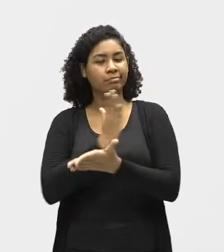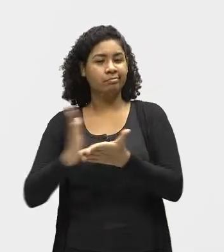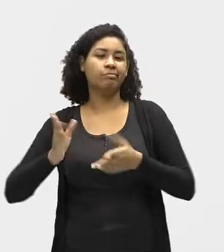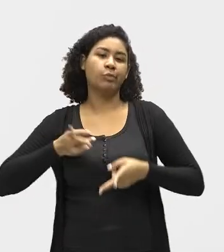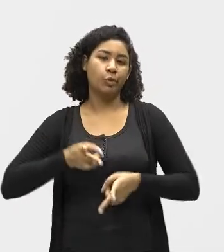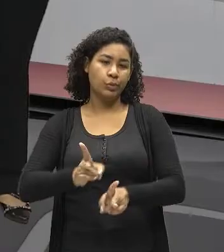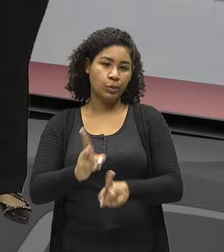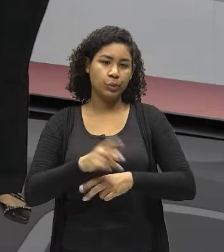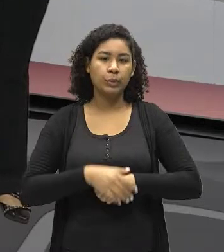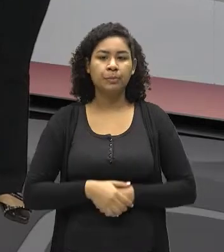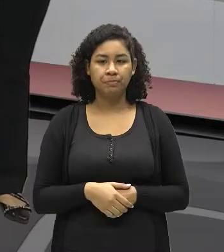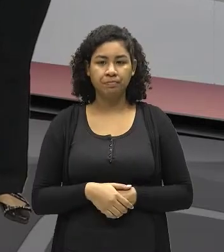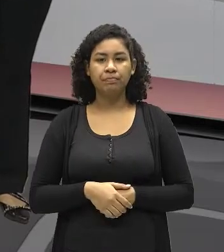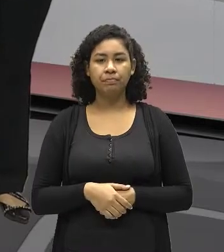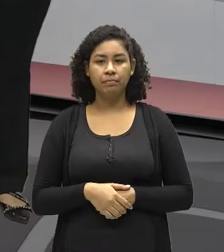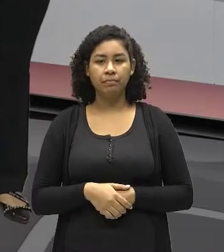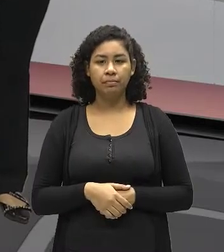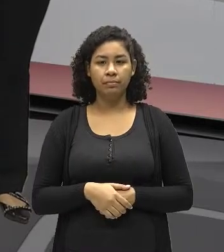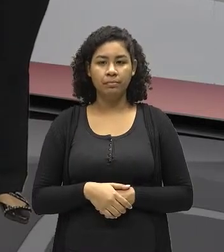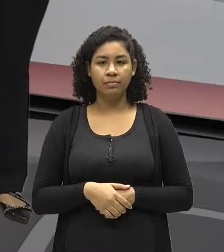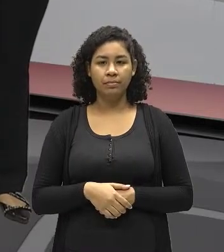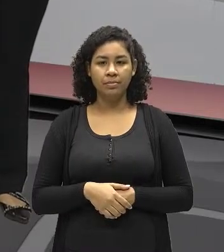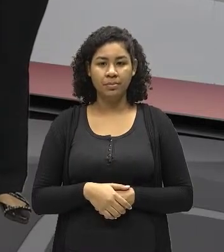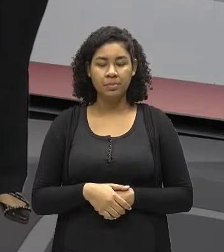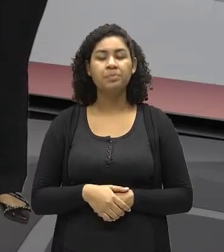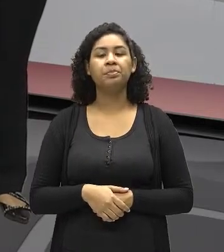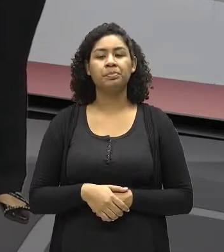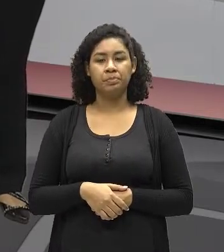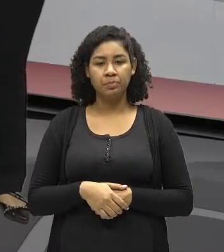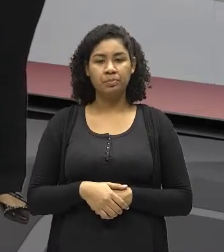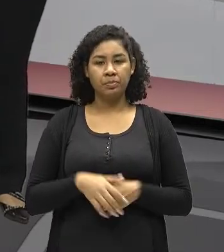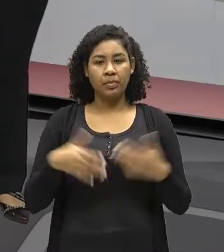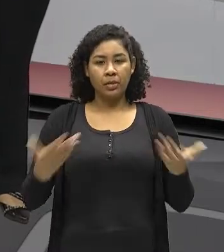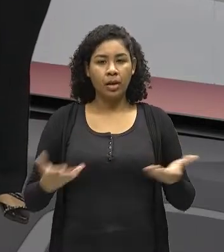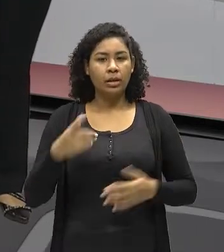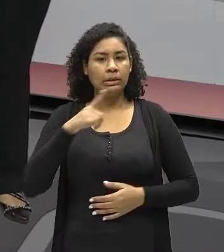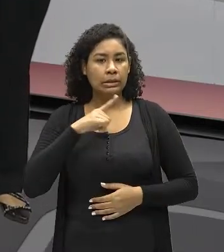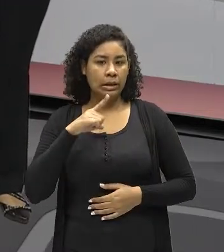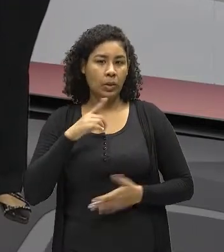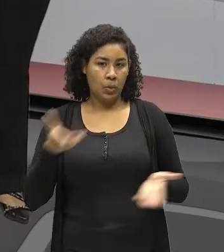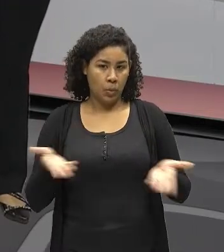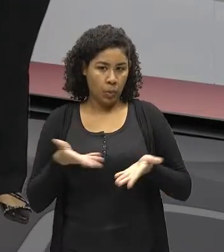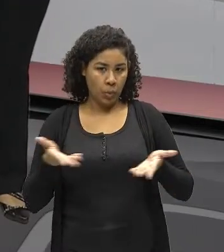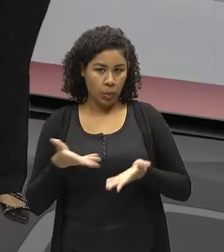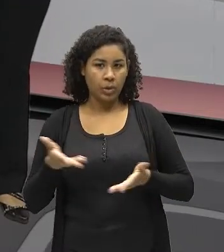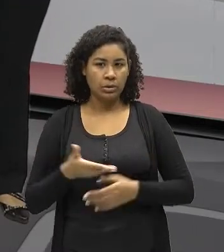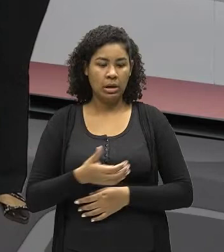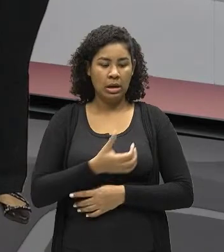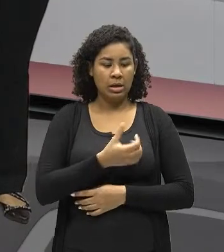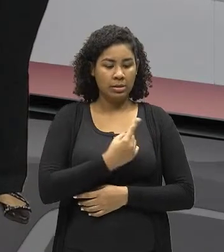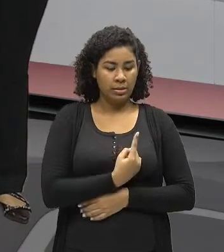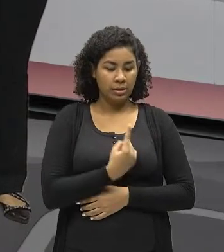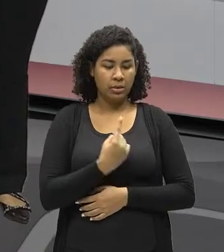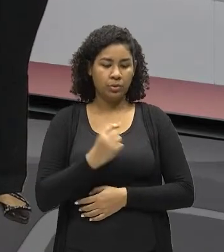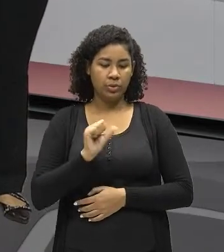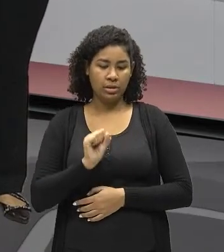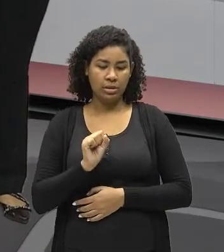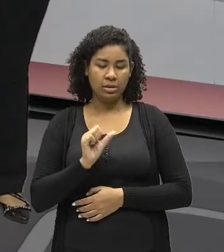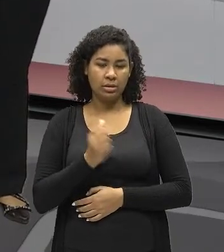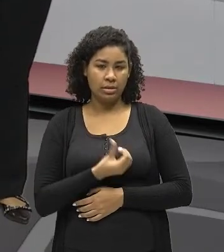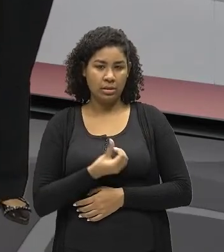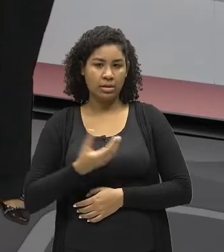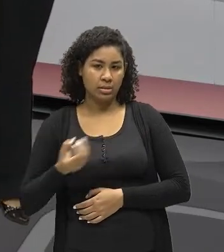originários, só existiam, basicamente, hoje, de entre 160 a 180. Então, alguns especialistas